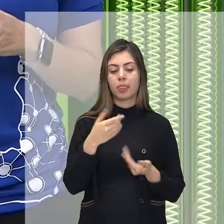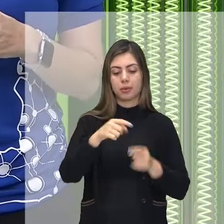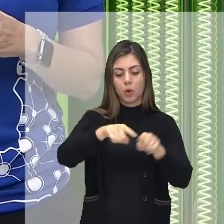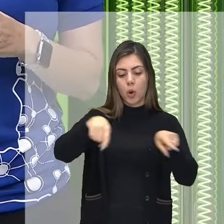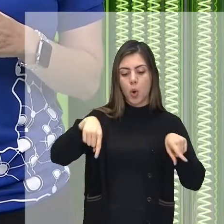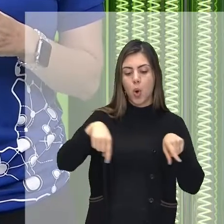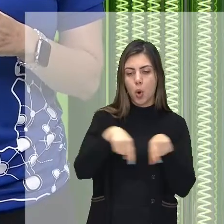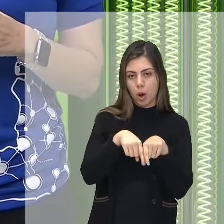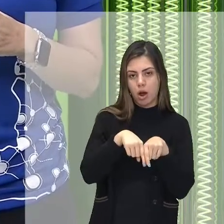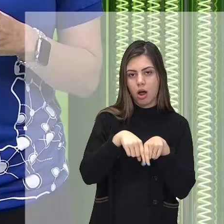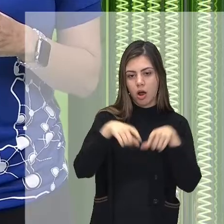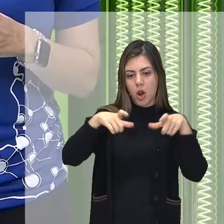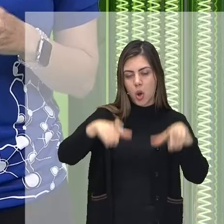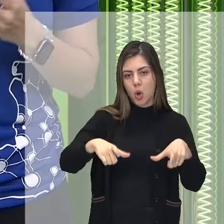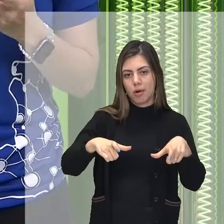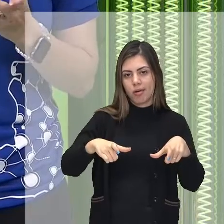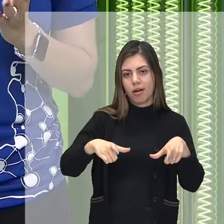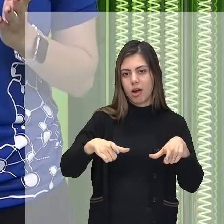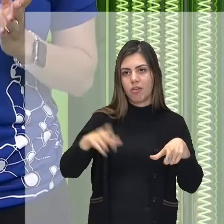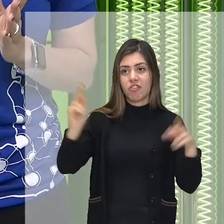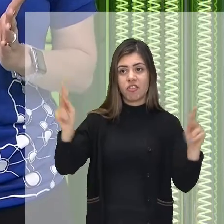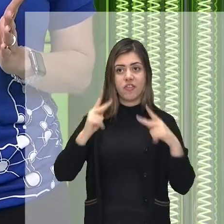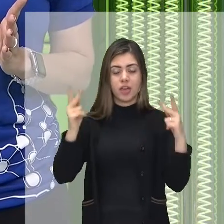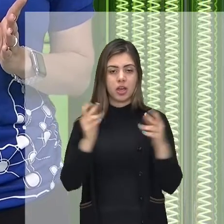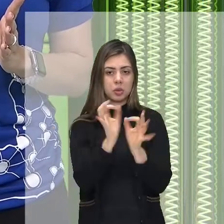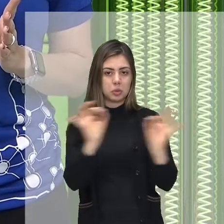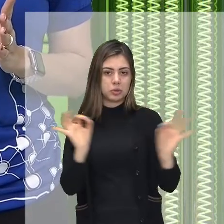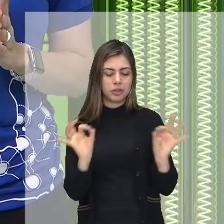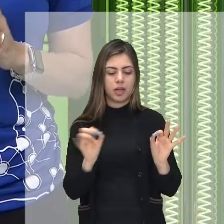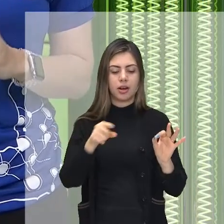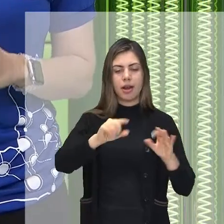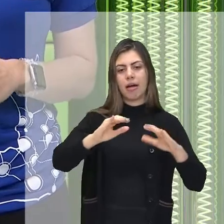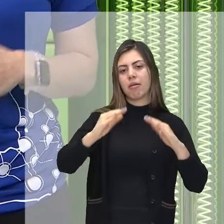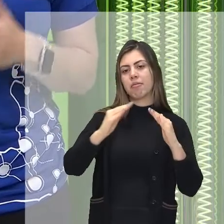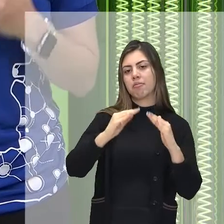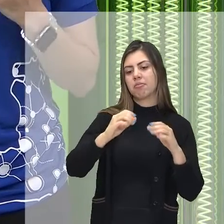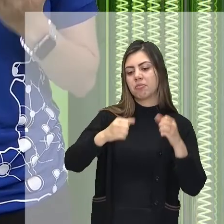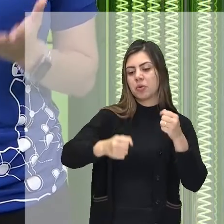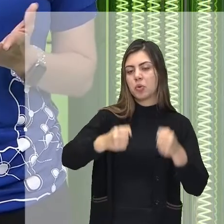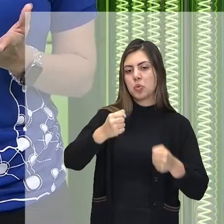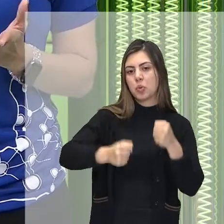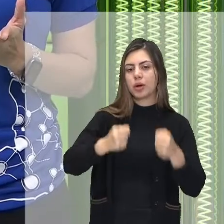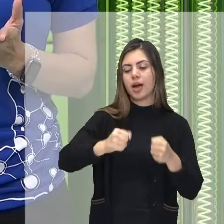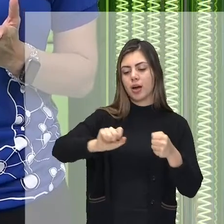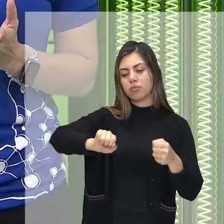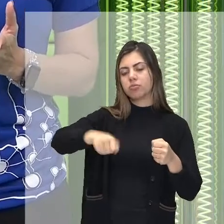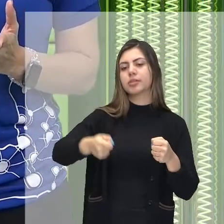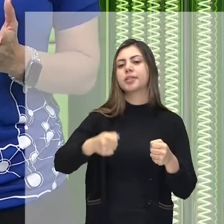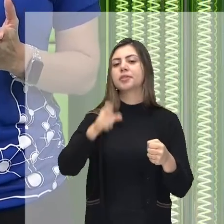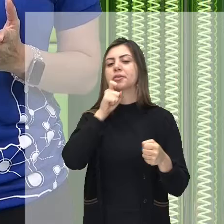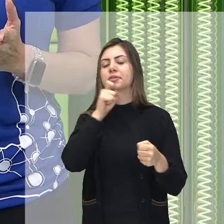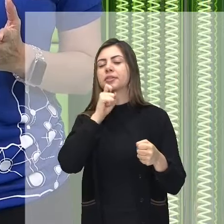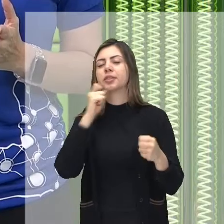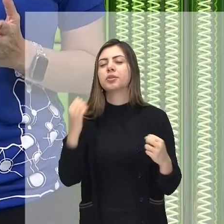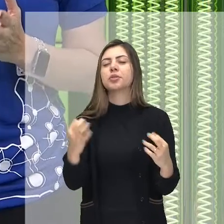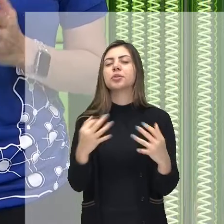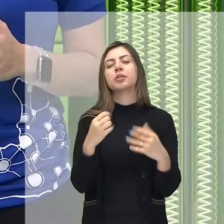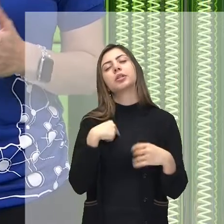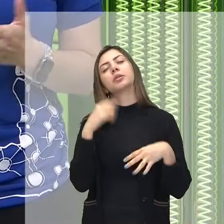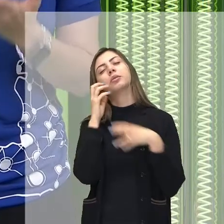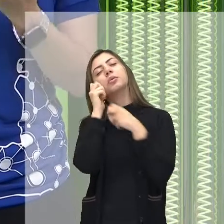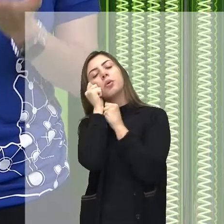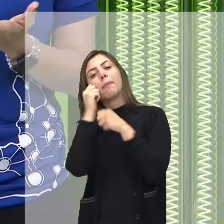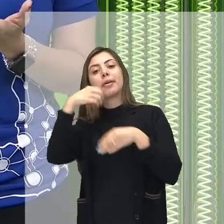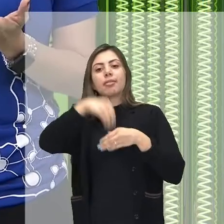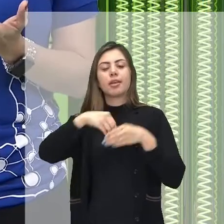ambiente fechado e dormir, por exemplo. Vários acidentes já aconteceram dessa maneira,